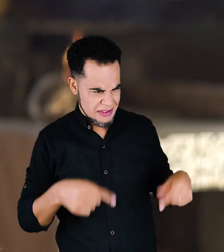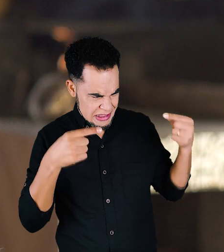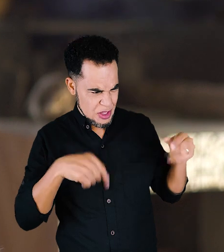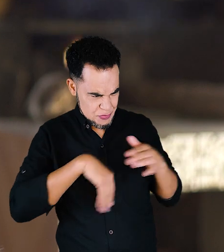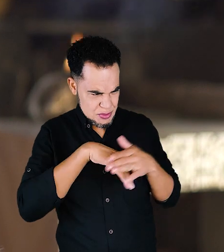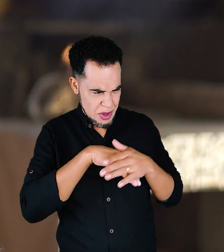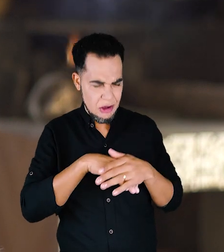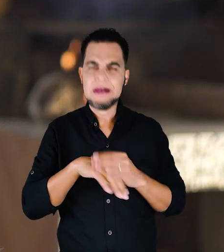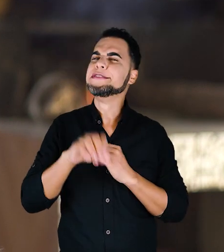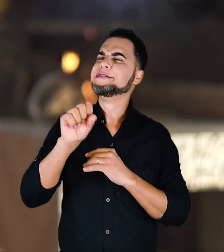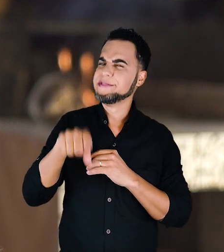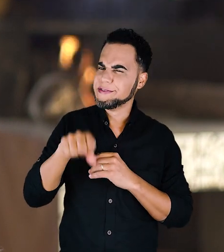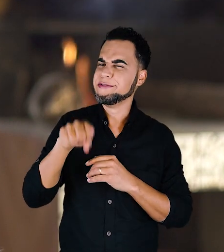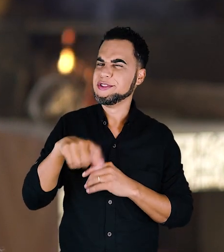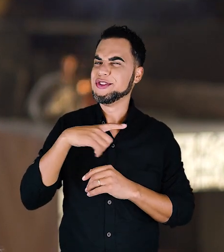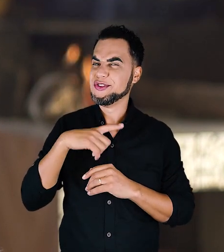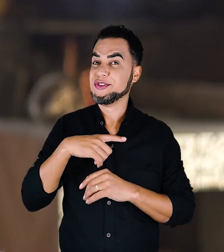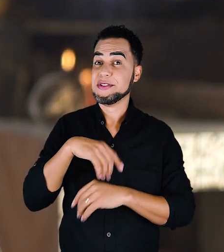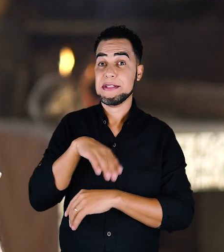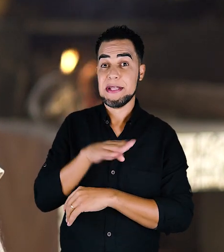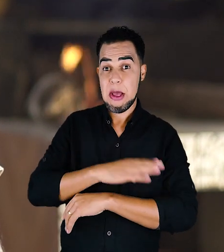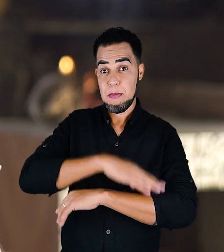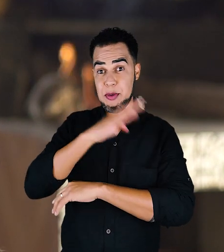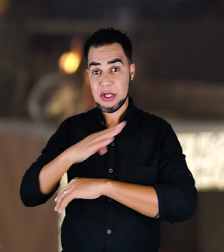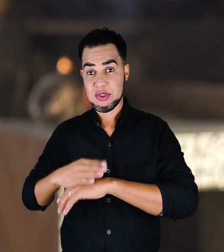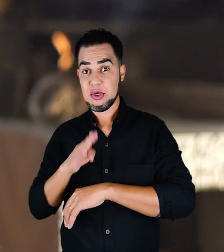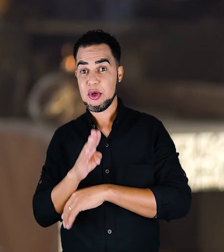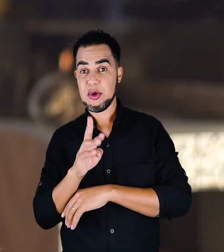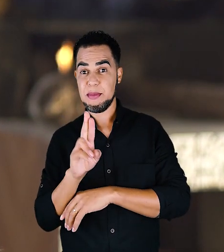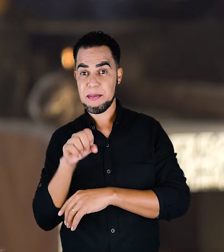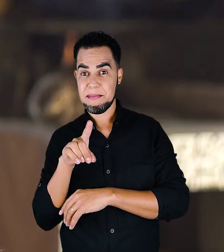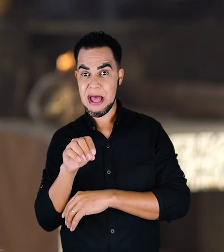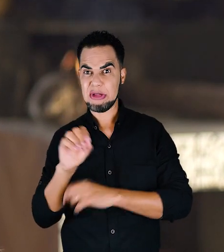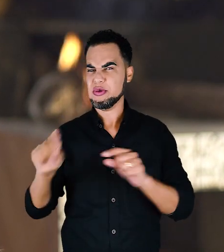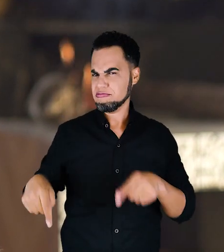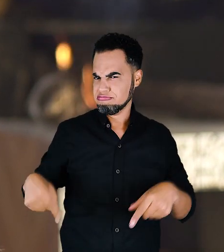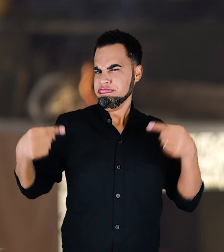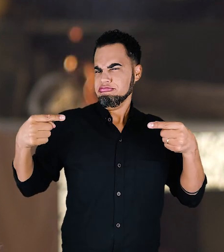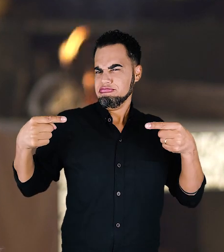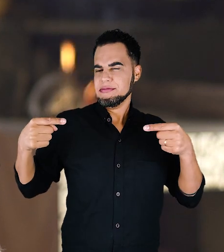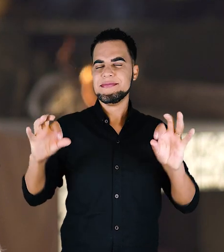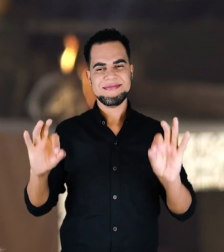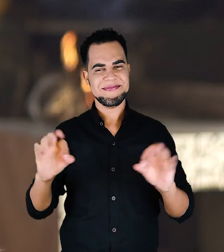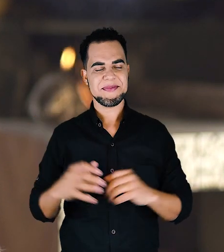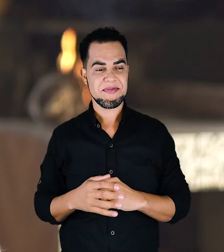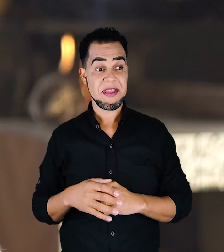Tinha muita rivalidade no futebol? Tinha, isso Brumadinho e Brumado tinha mesmo. Tinha muito